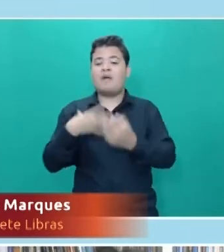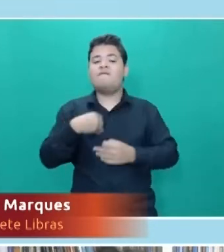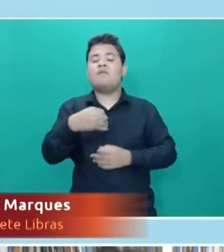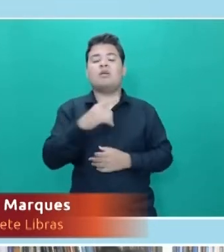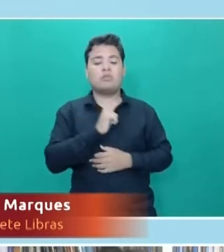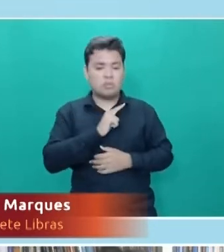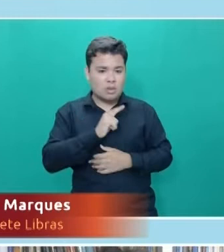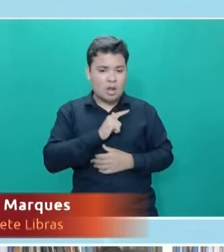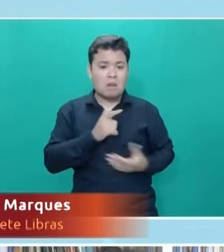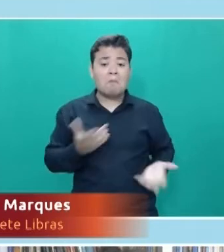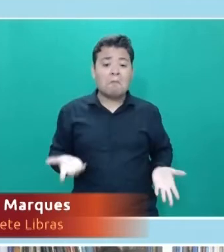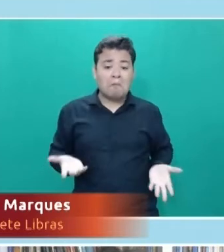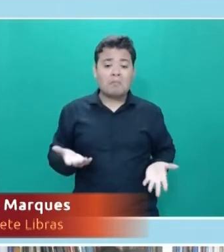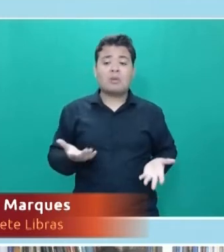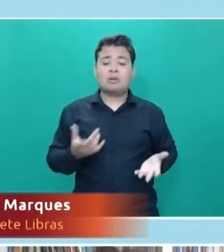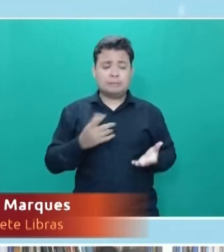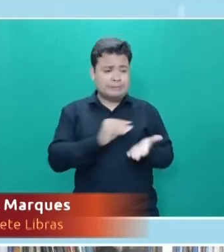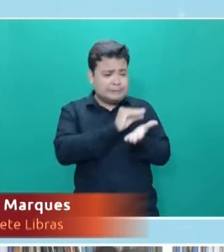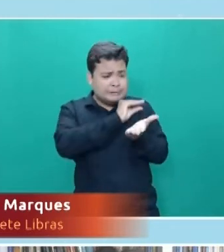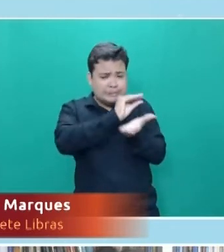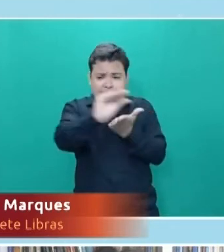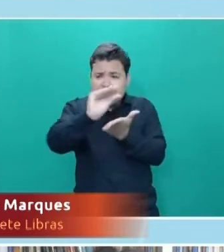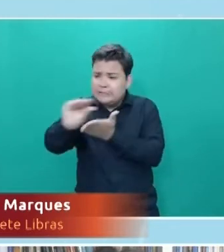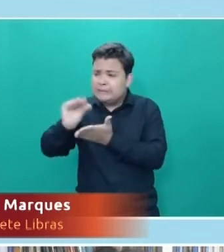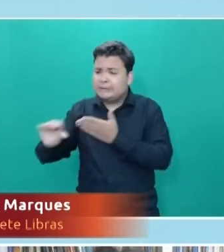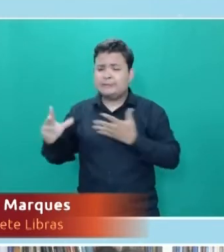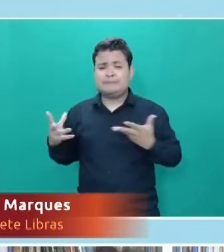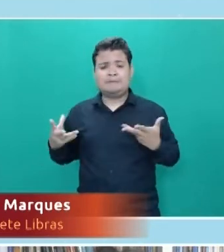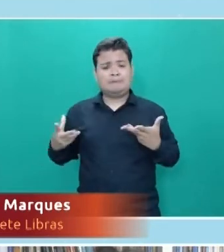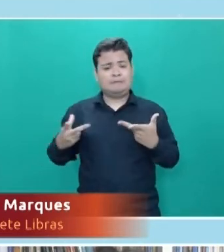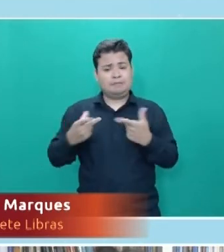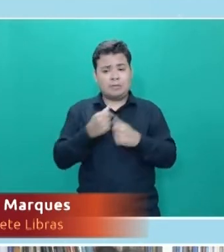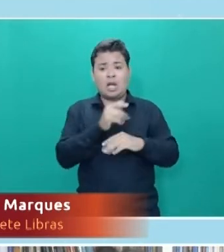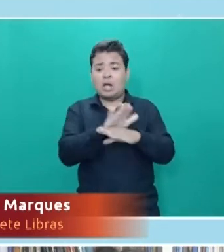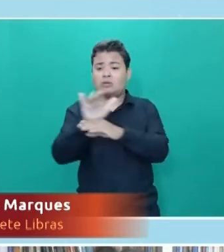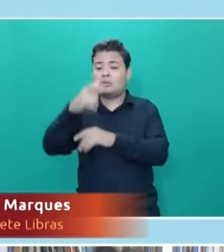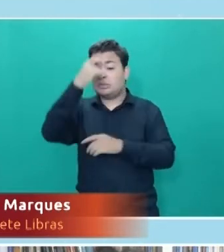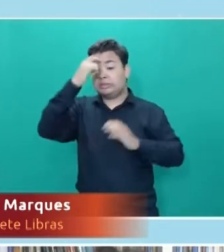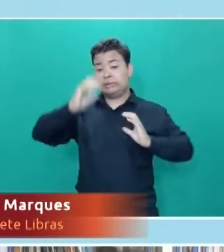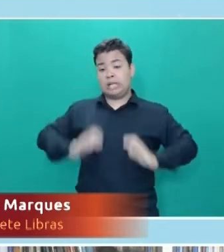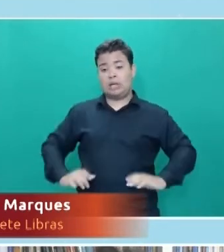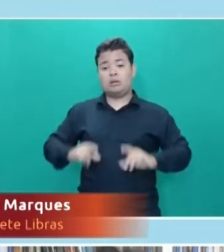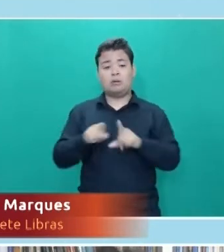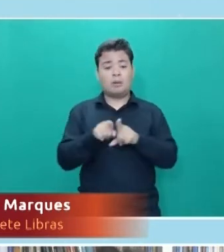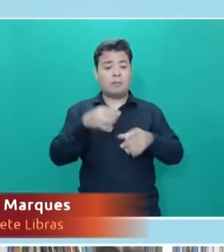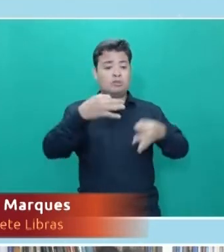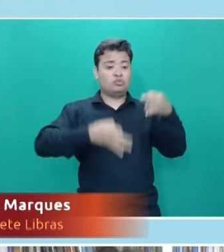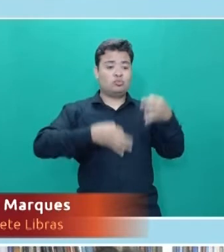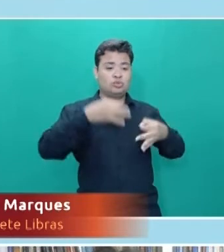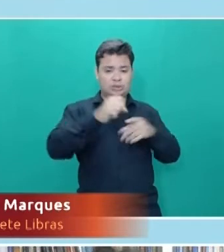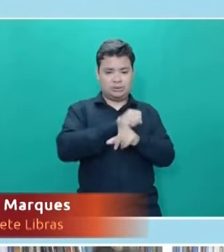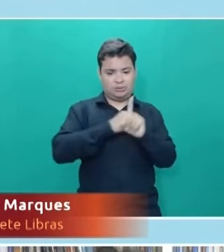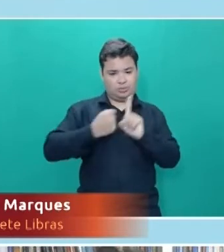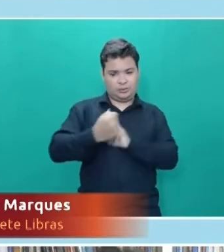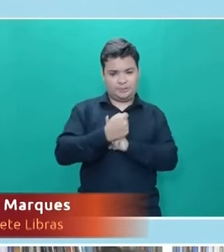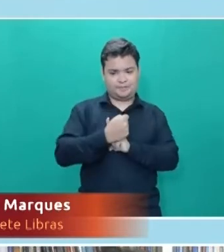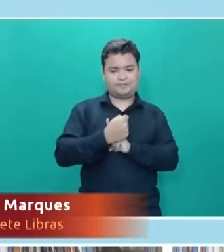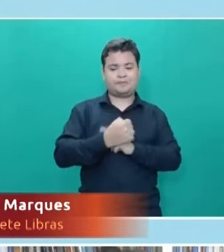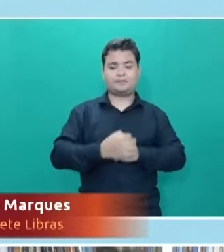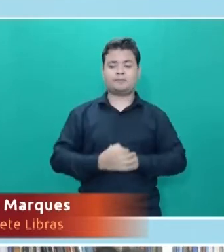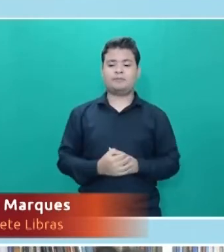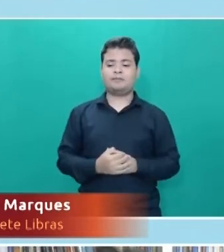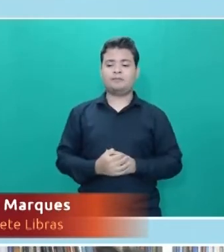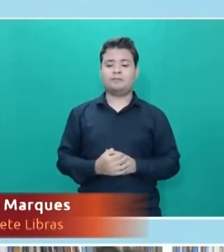um efeito enorme, magnífico de distribuir cidadania e justiça social. Diante disso, as propostas que nós temos